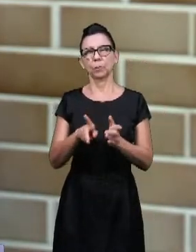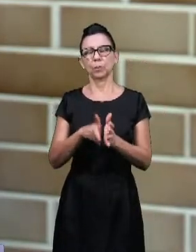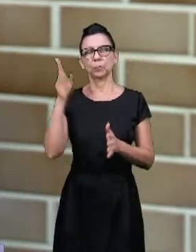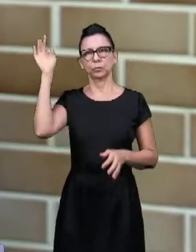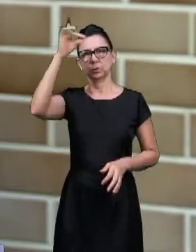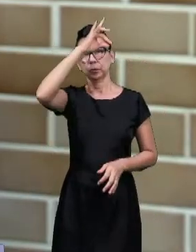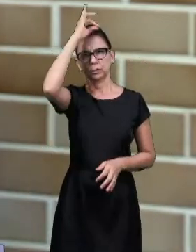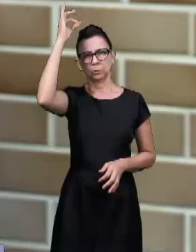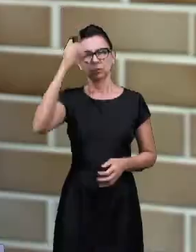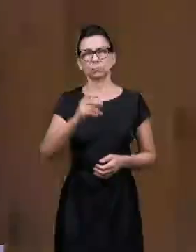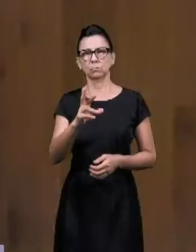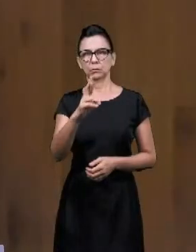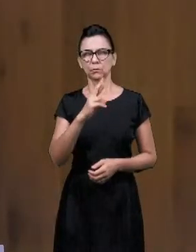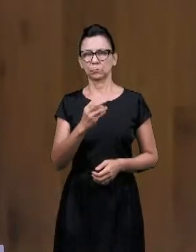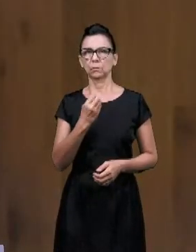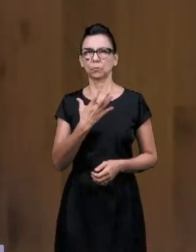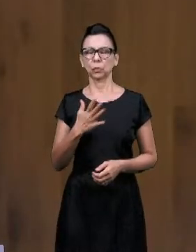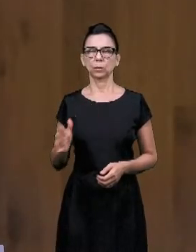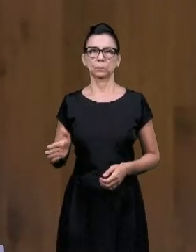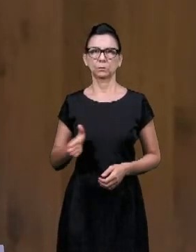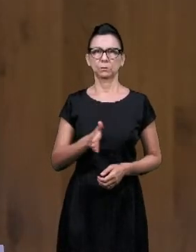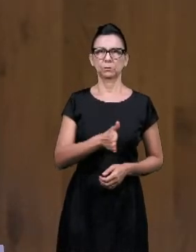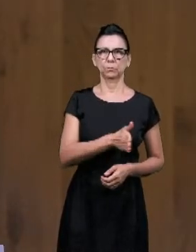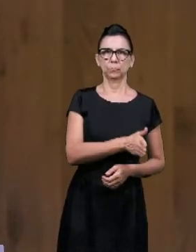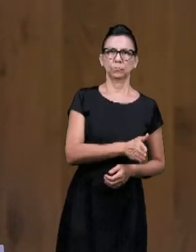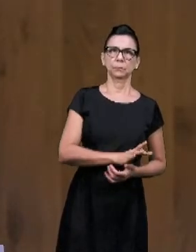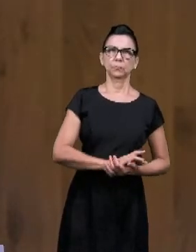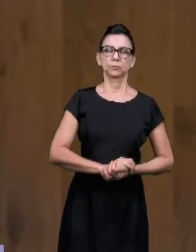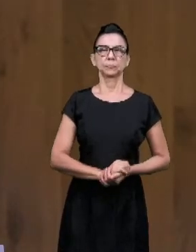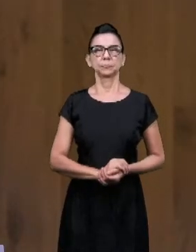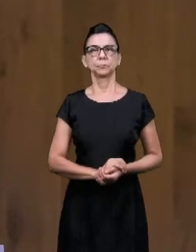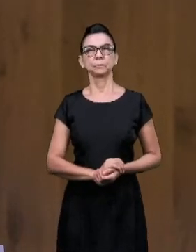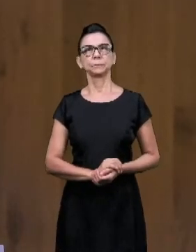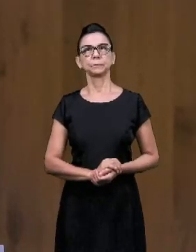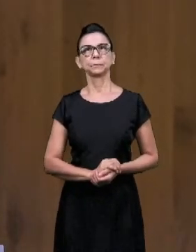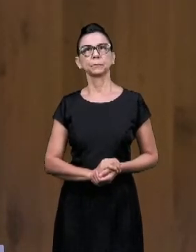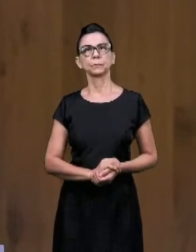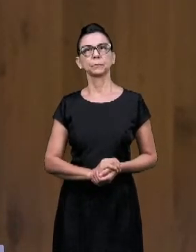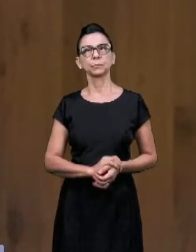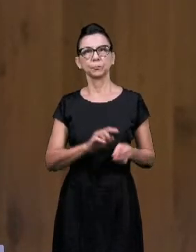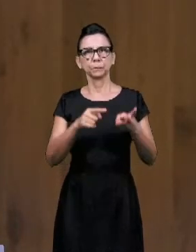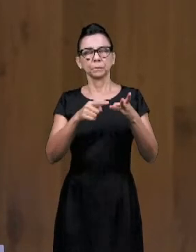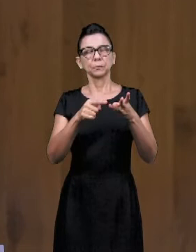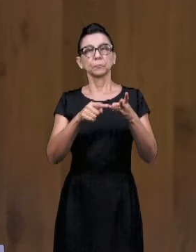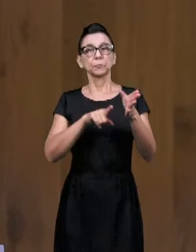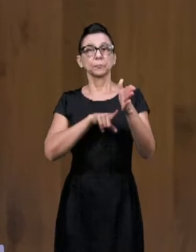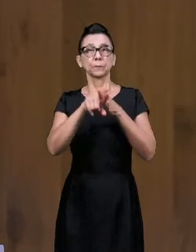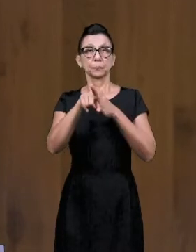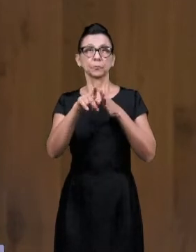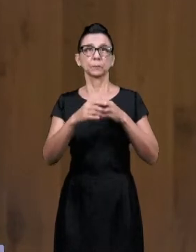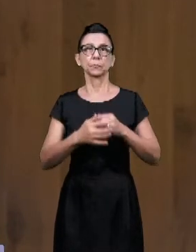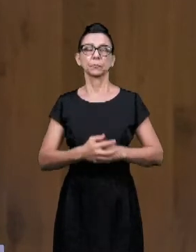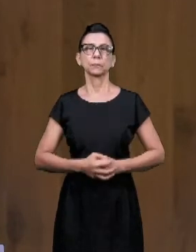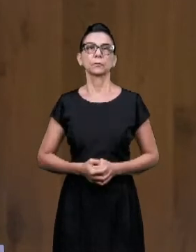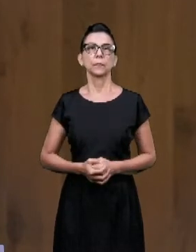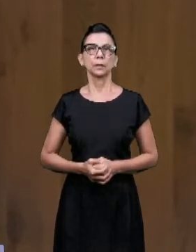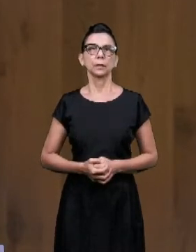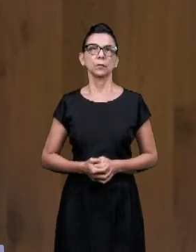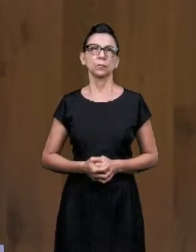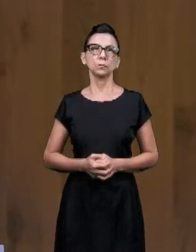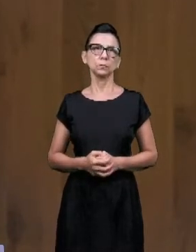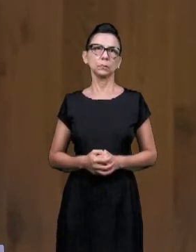irmã. Assim, então, nós vamos passar agora para a nossa terceira pergunta. E a nossa terceira